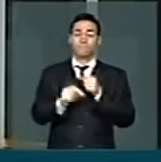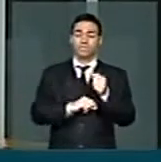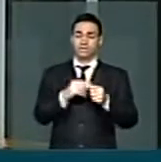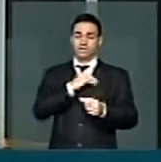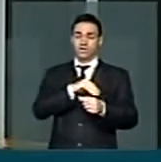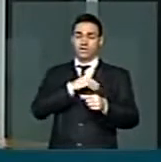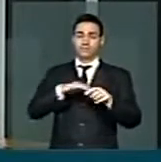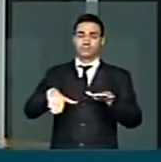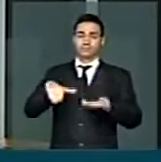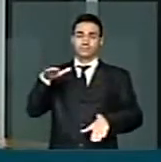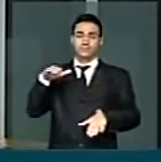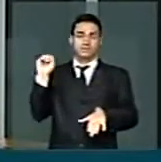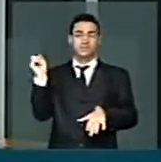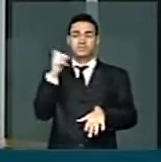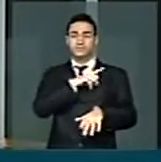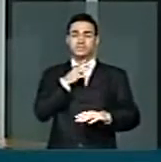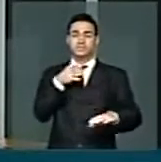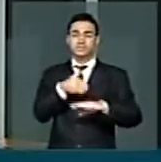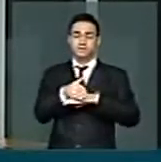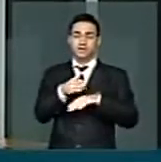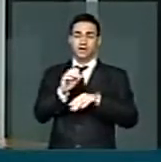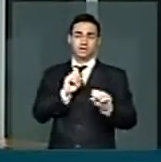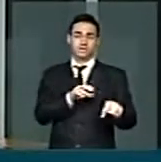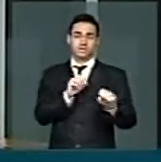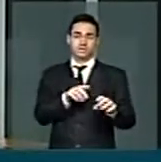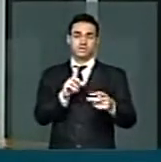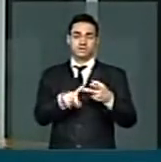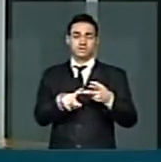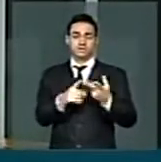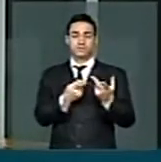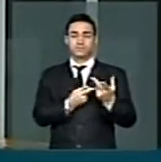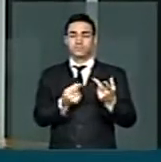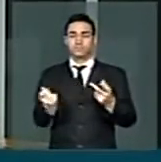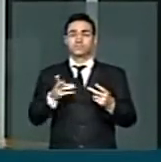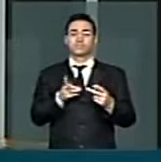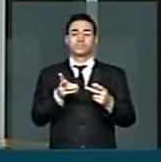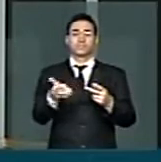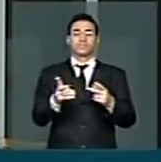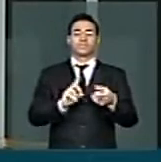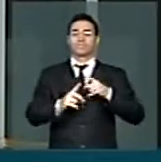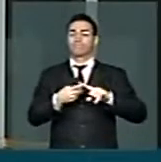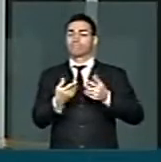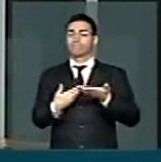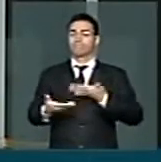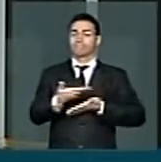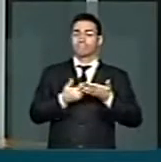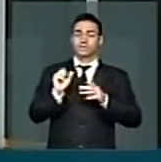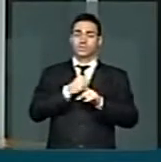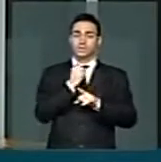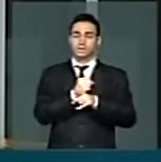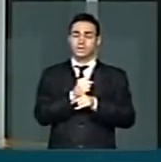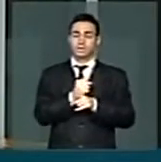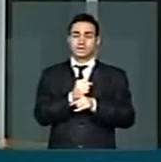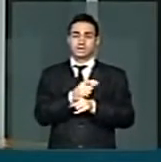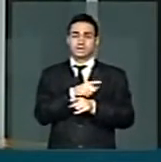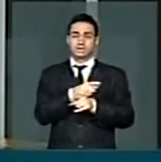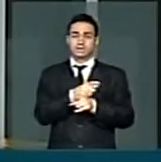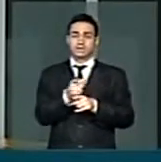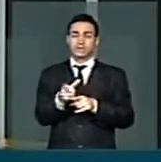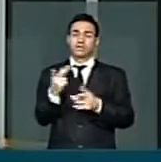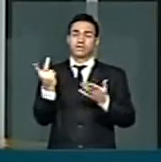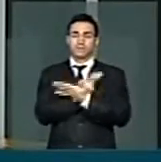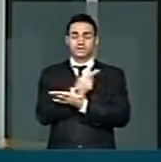salarial, a dificuldade de acesso à educação, a perpetuação de mecanismos sociais que conduzem à